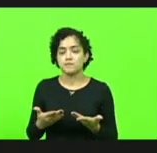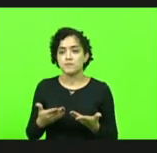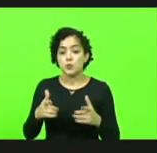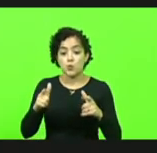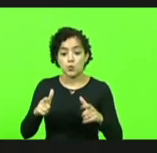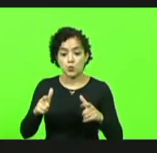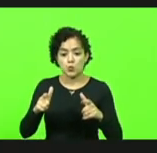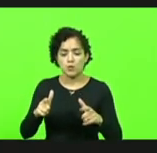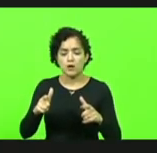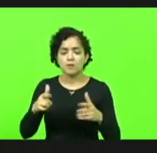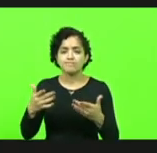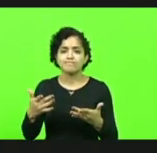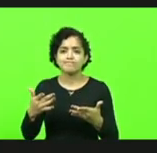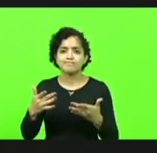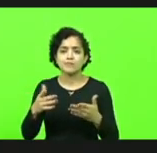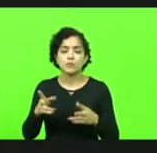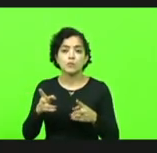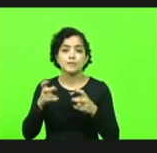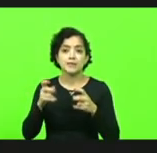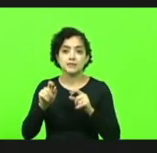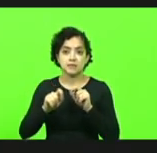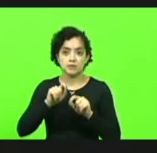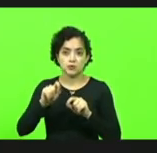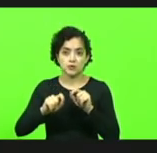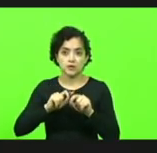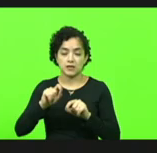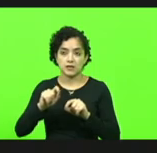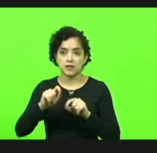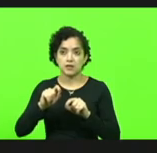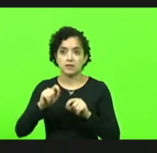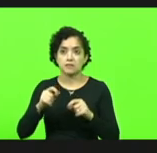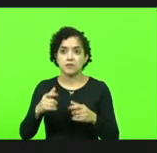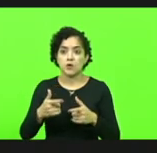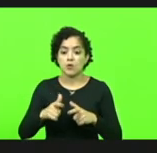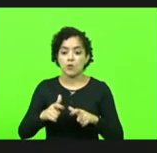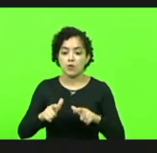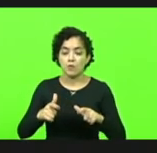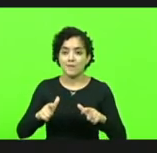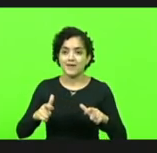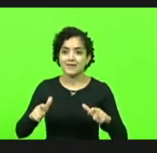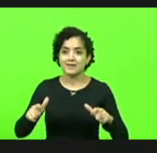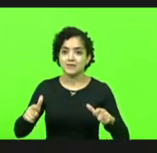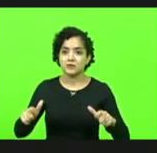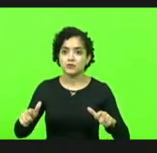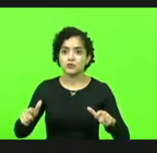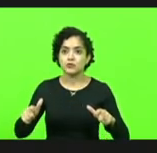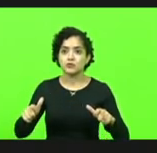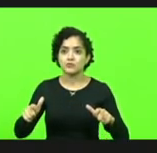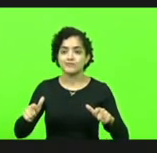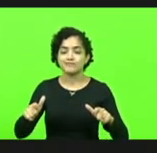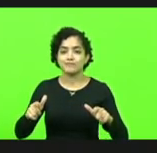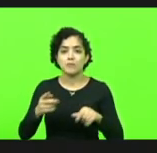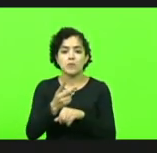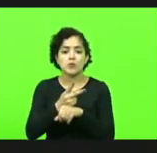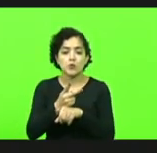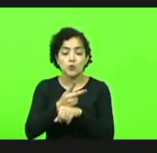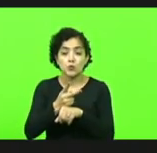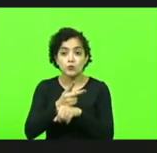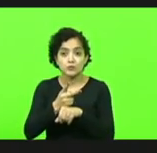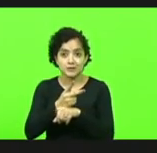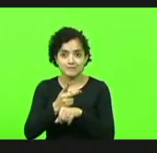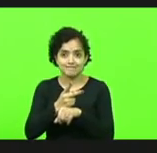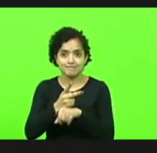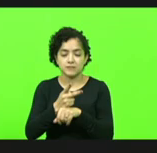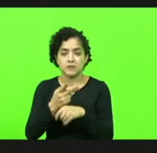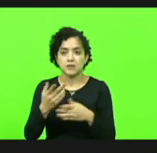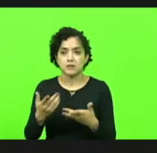O que, que nós percebemos? Um aumento muito grande na procura pelos serviços. Acho isso